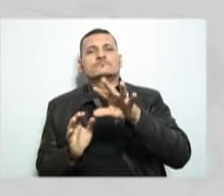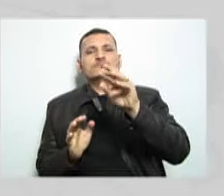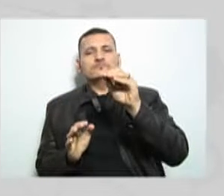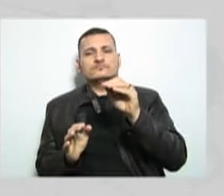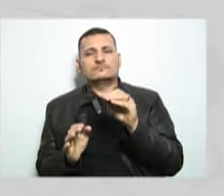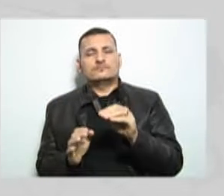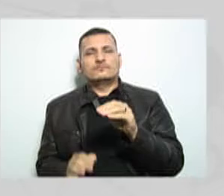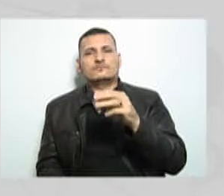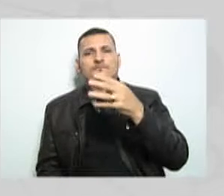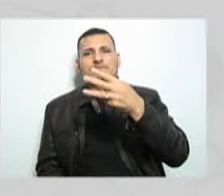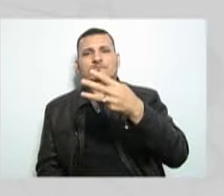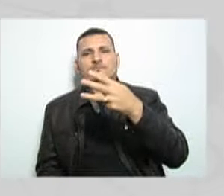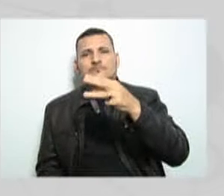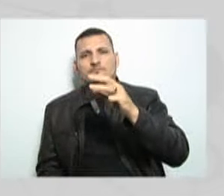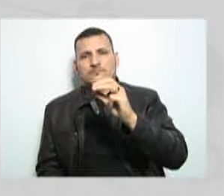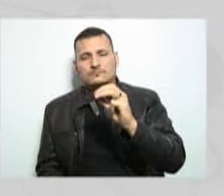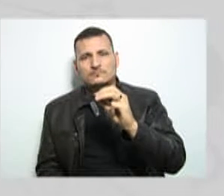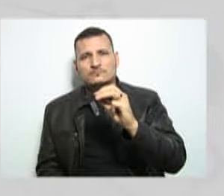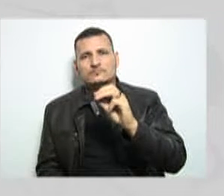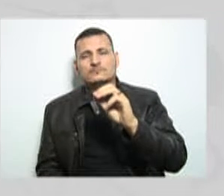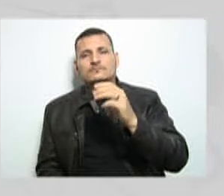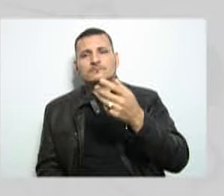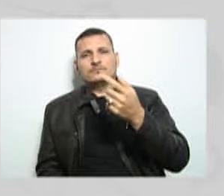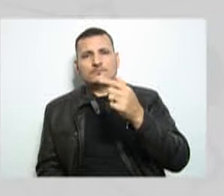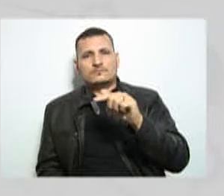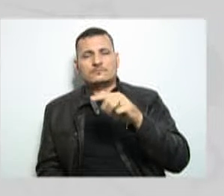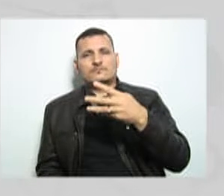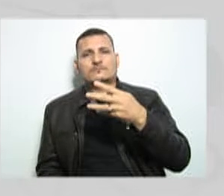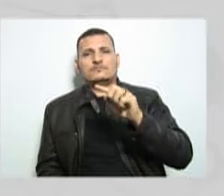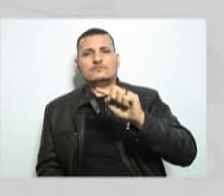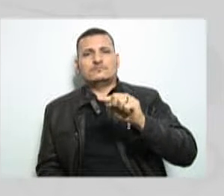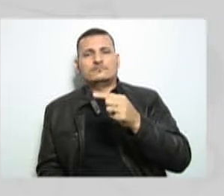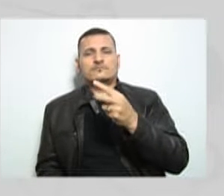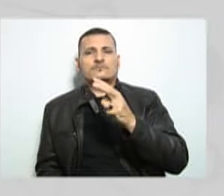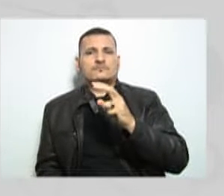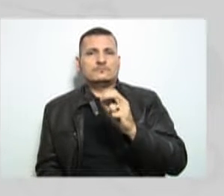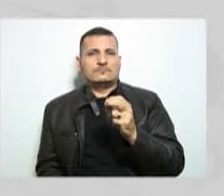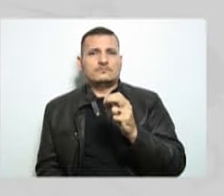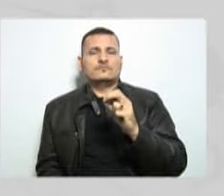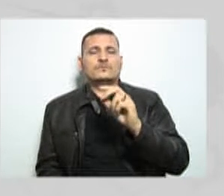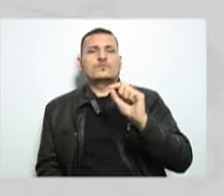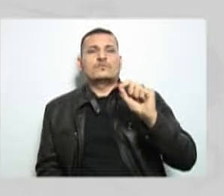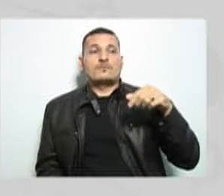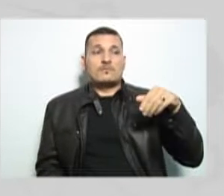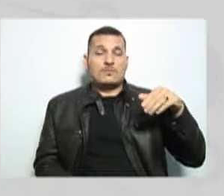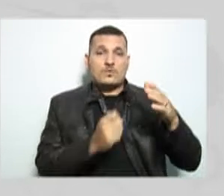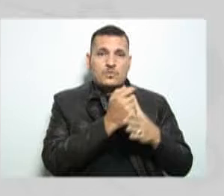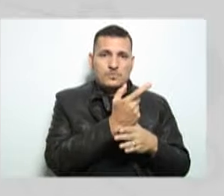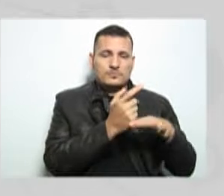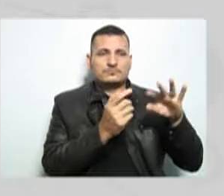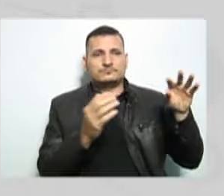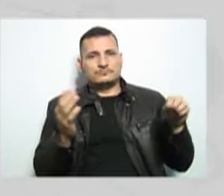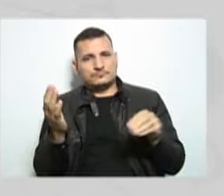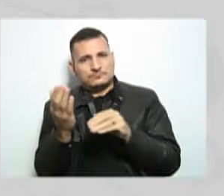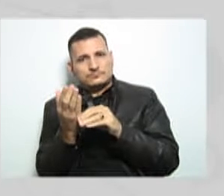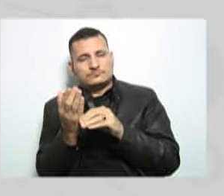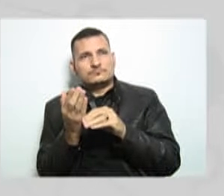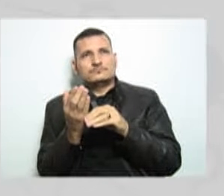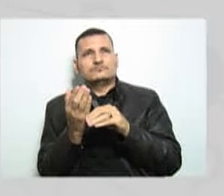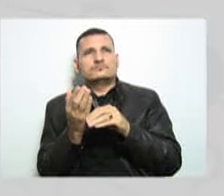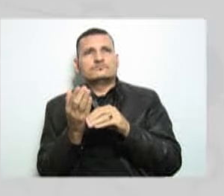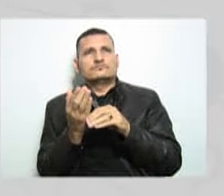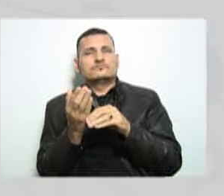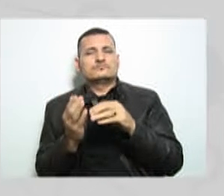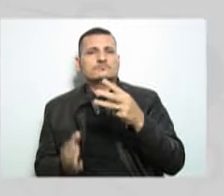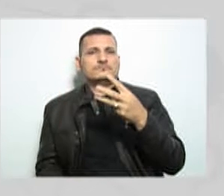a 4,50 a 135 e acrescento mais o que eu comprei, certo? Vou lá e acrescento